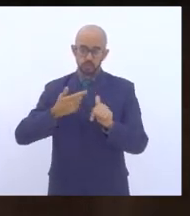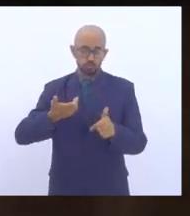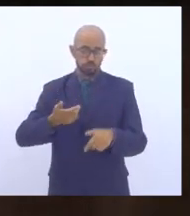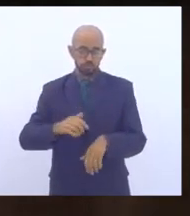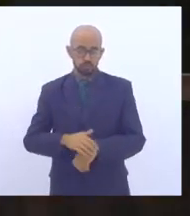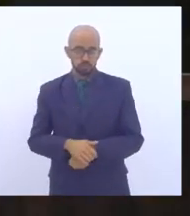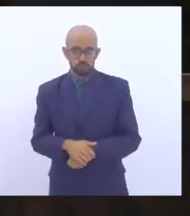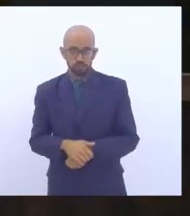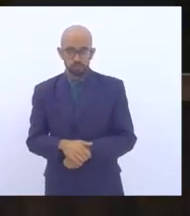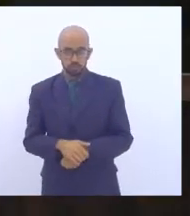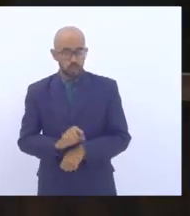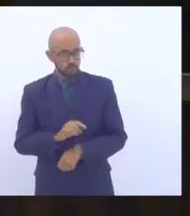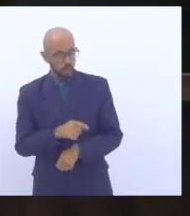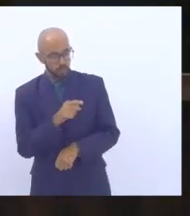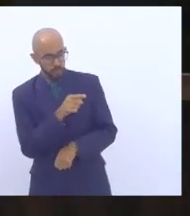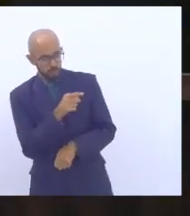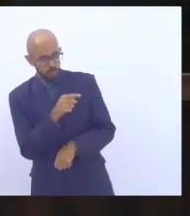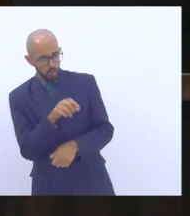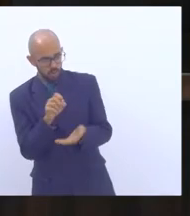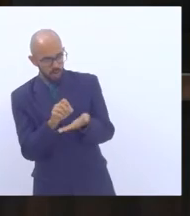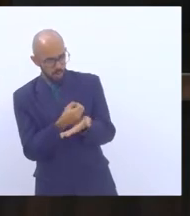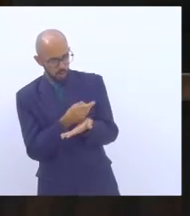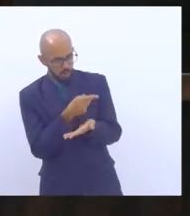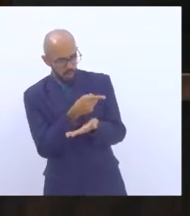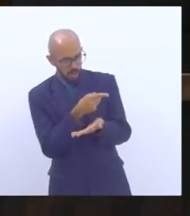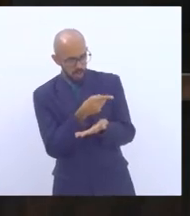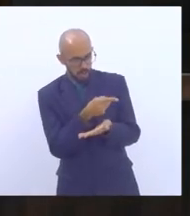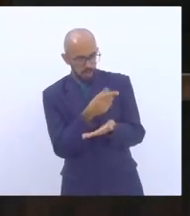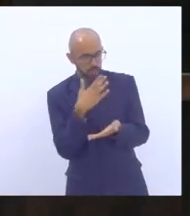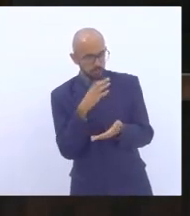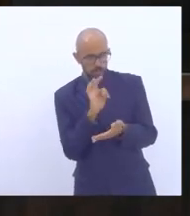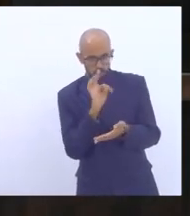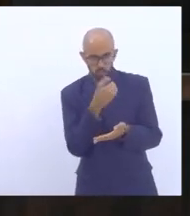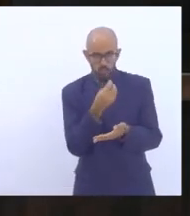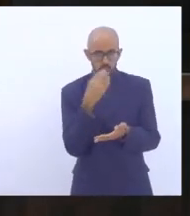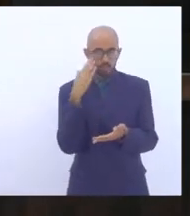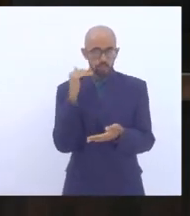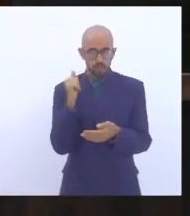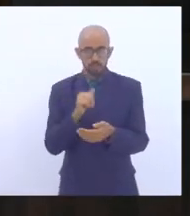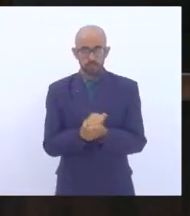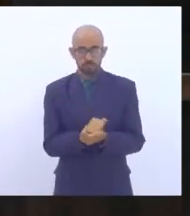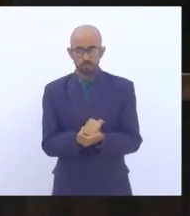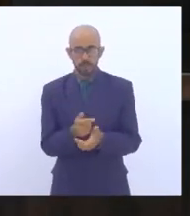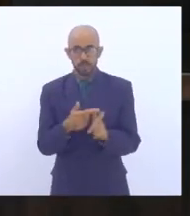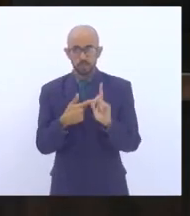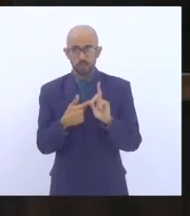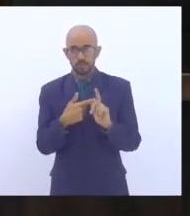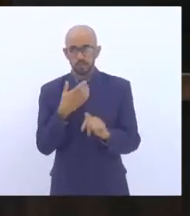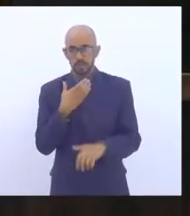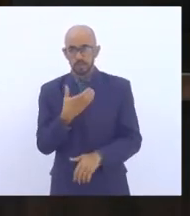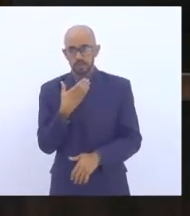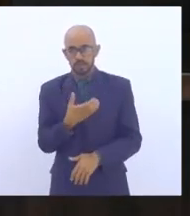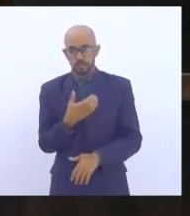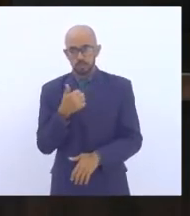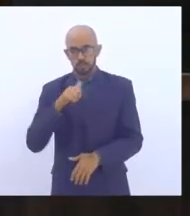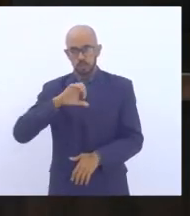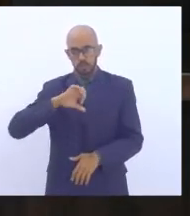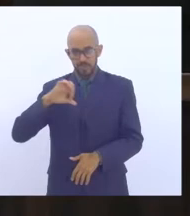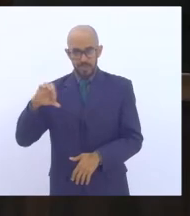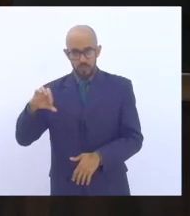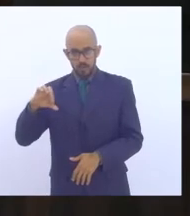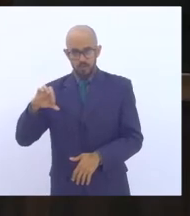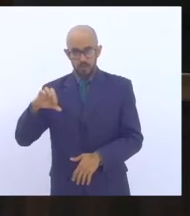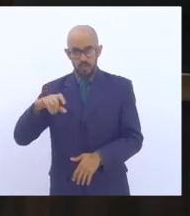questão só para vossa excelência anotar aí os parlamentares a dívida em dezembro de 99